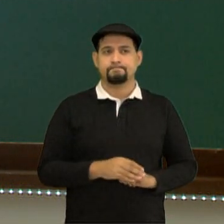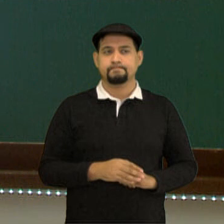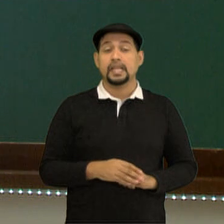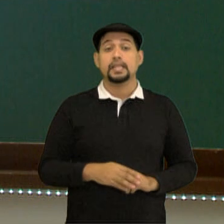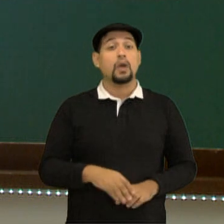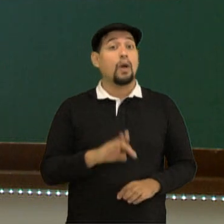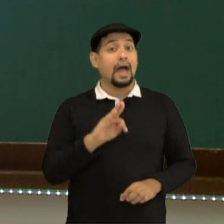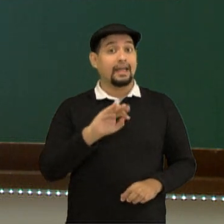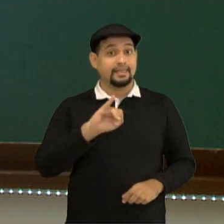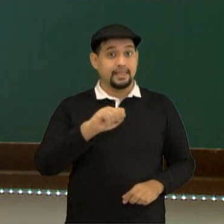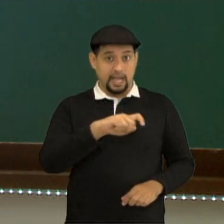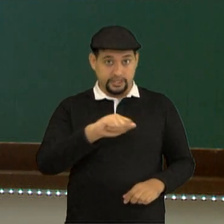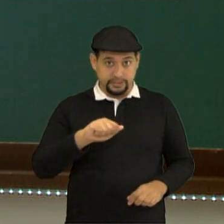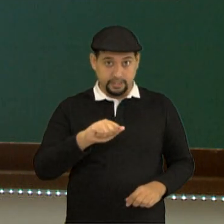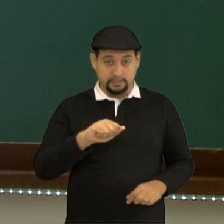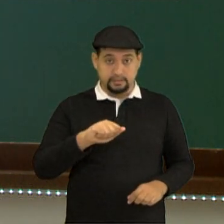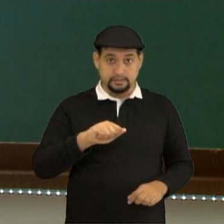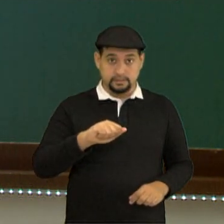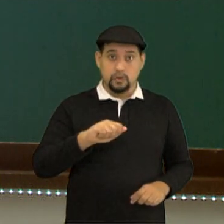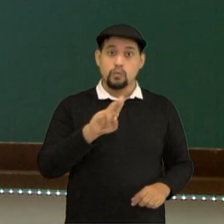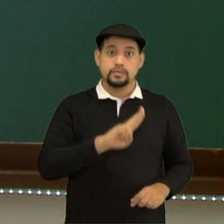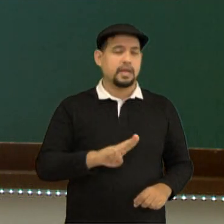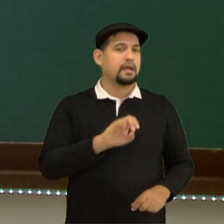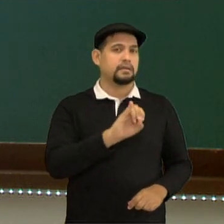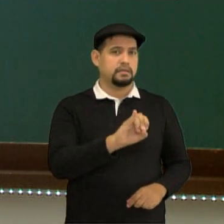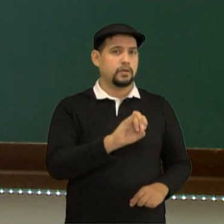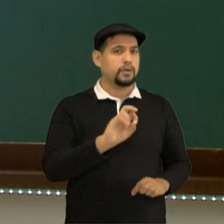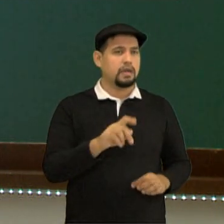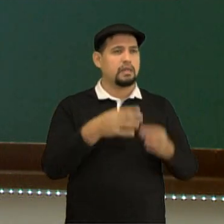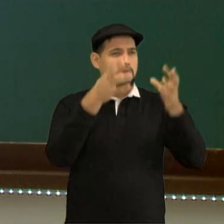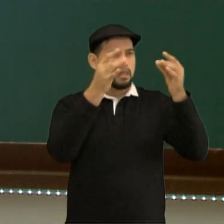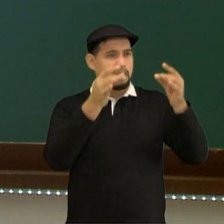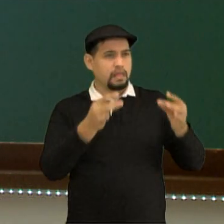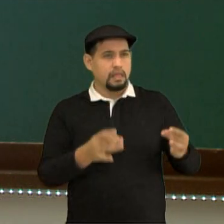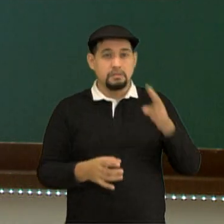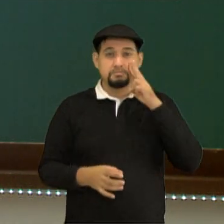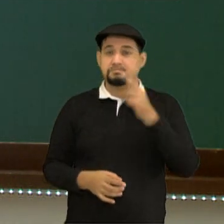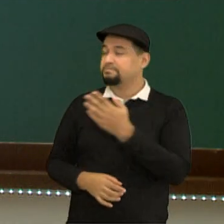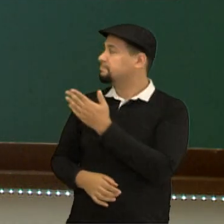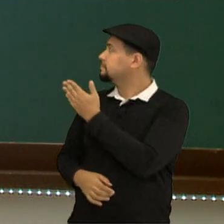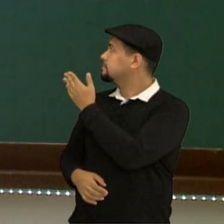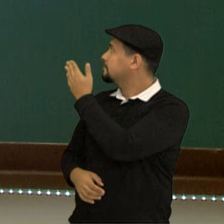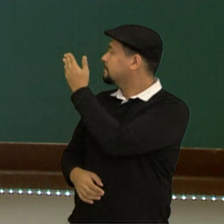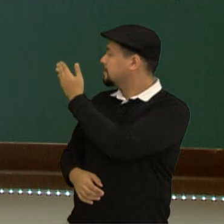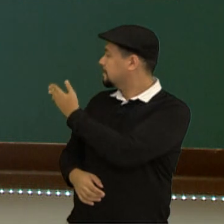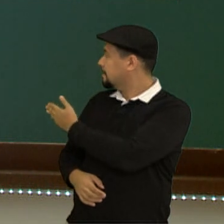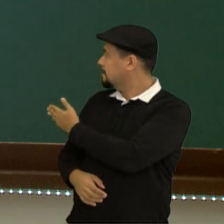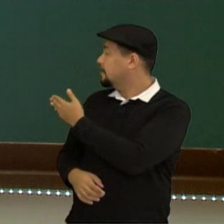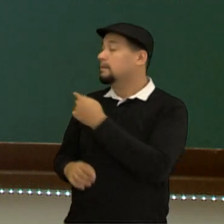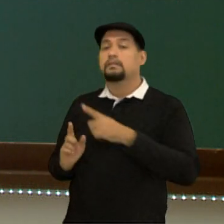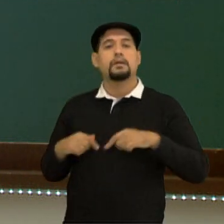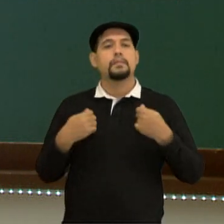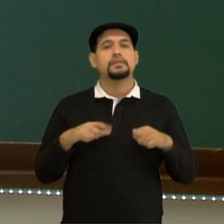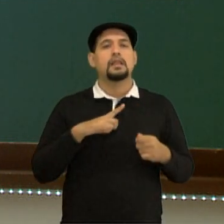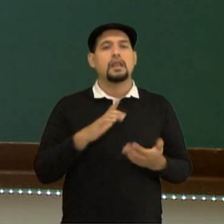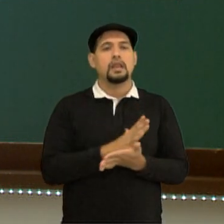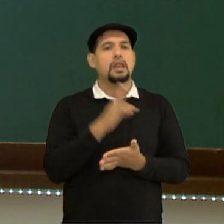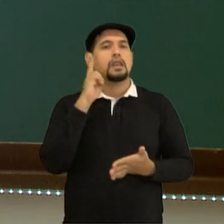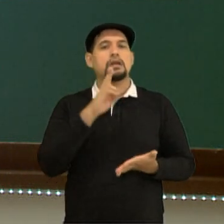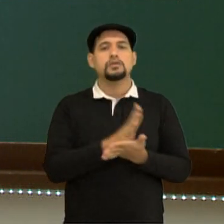já separadinho aqui o que significa cada um deles. Mas aqui a gente precisa relembrar alguns conceitos que são